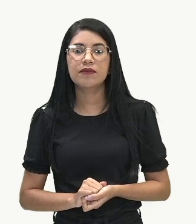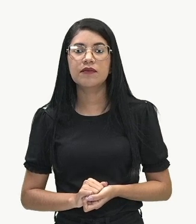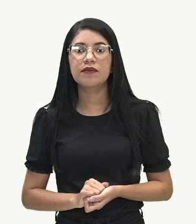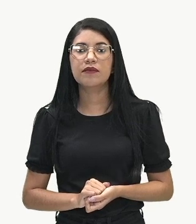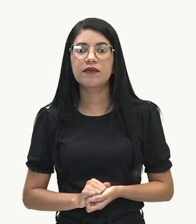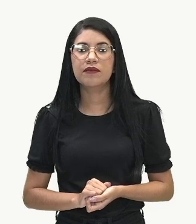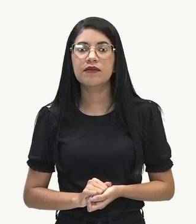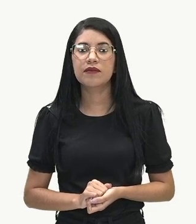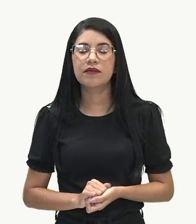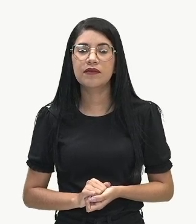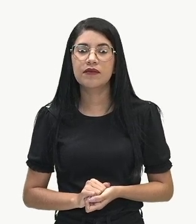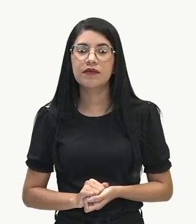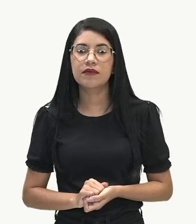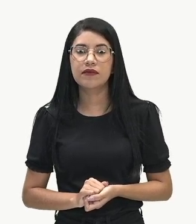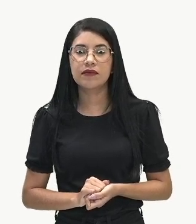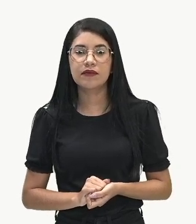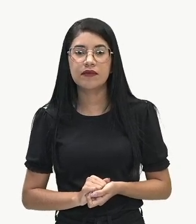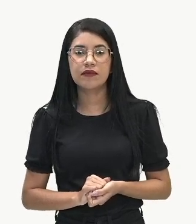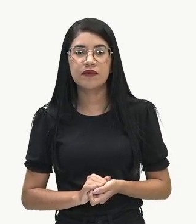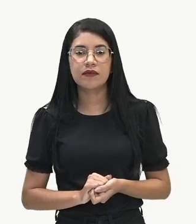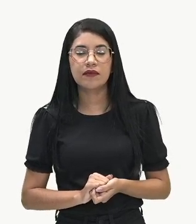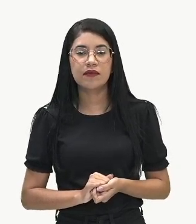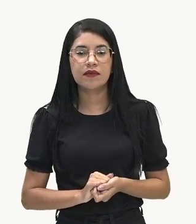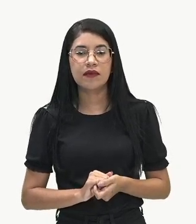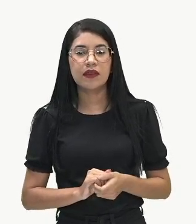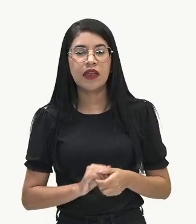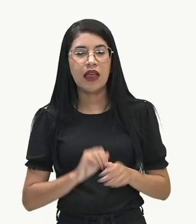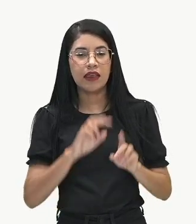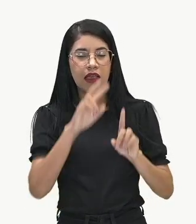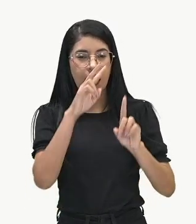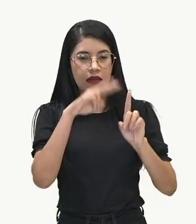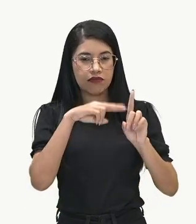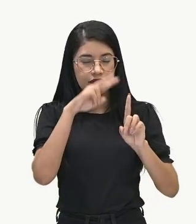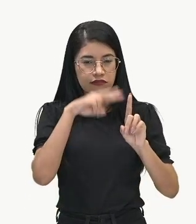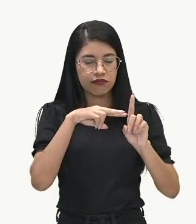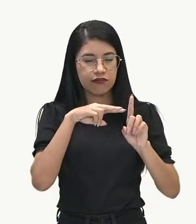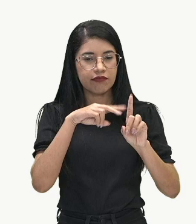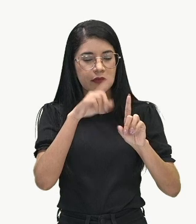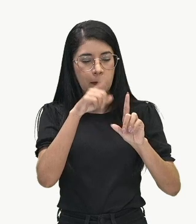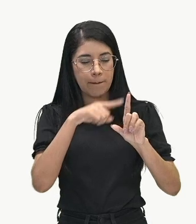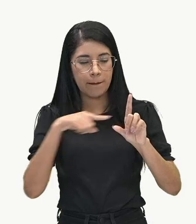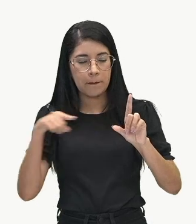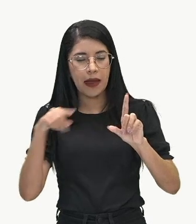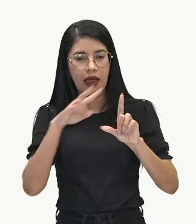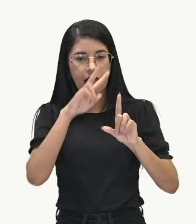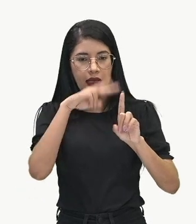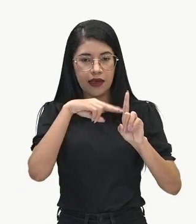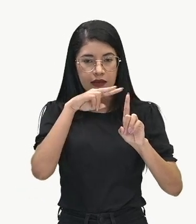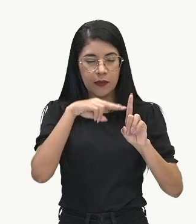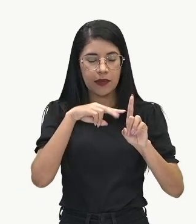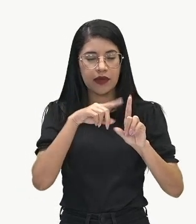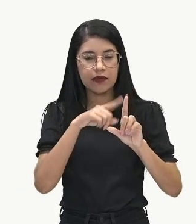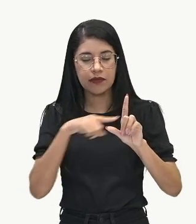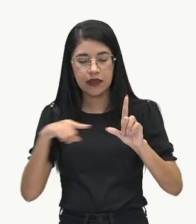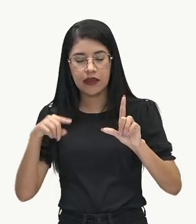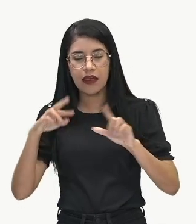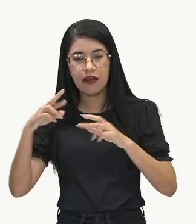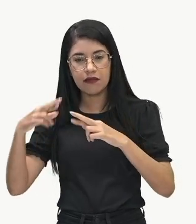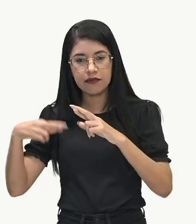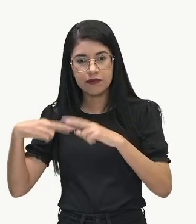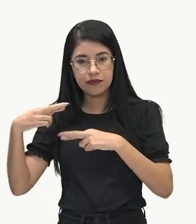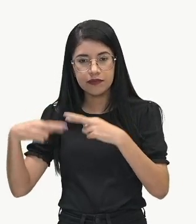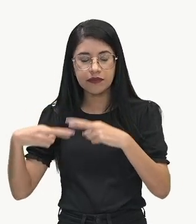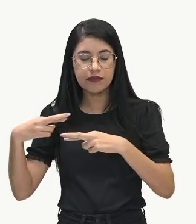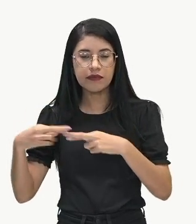a entalpia, né? Ou seja, o calor e o caminho da reação. Beleza.